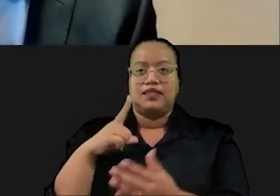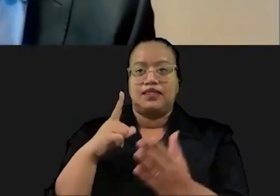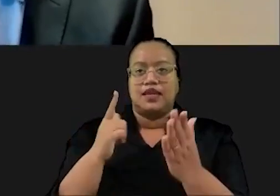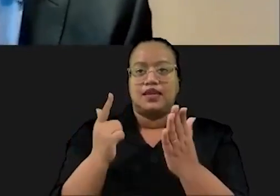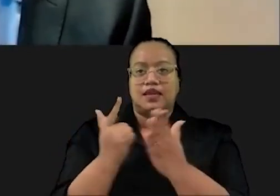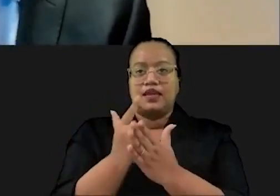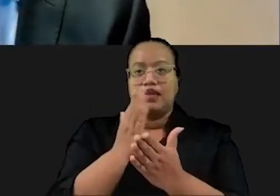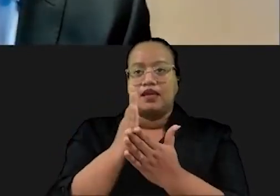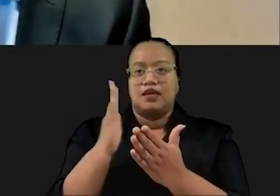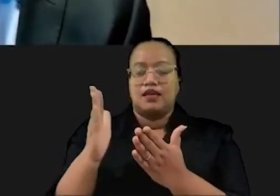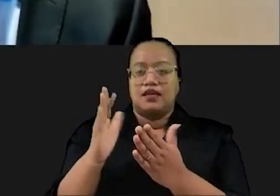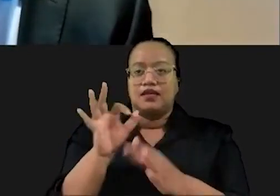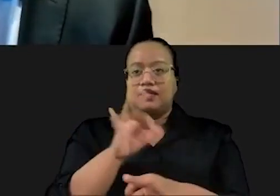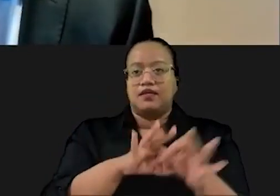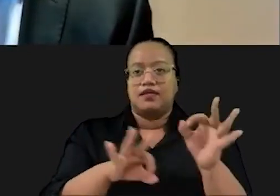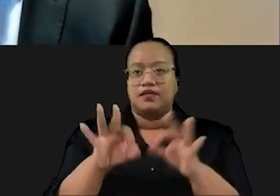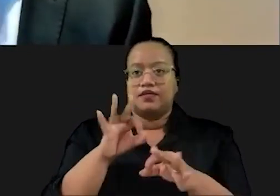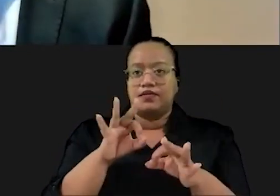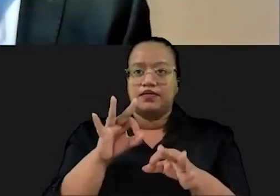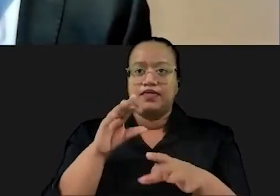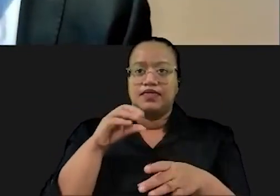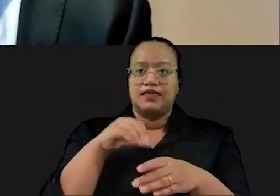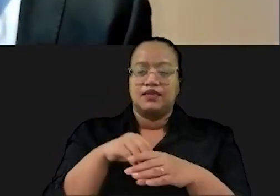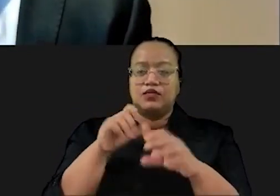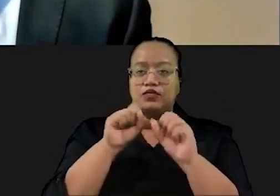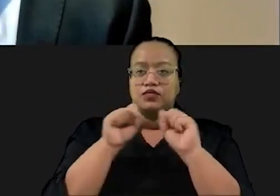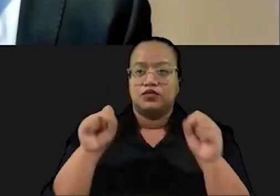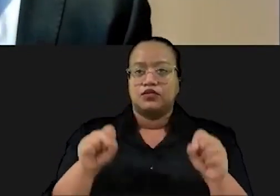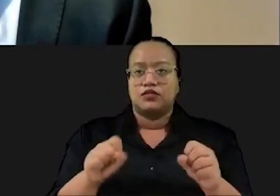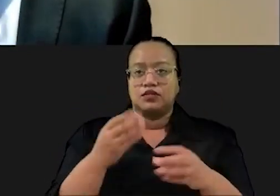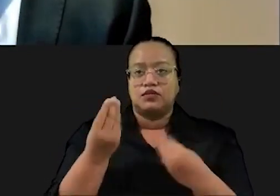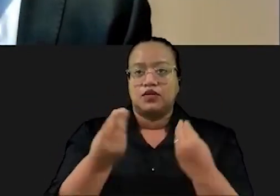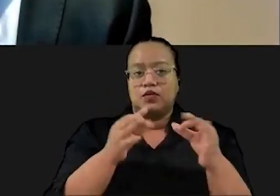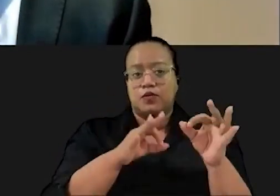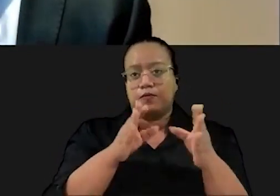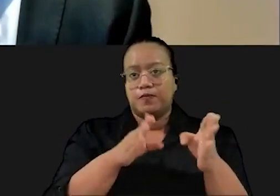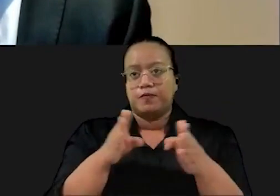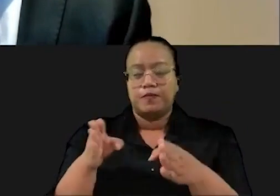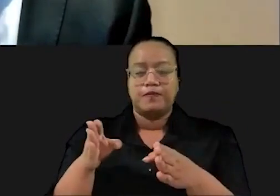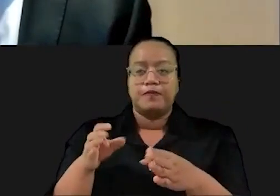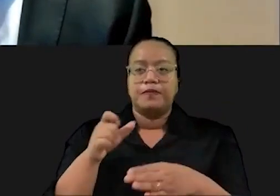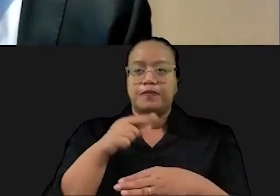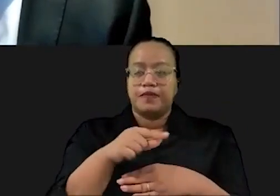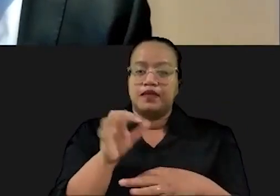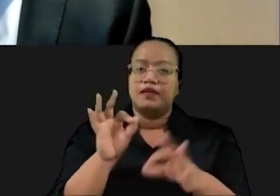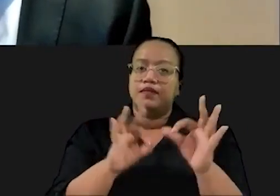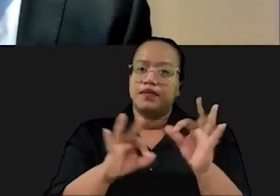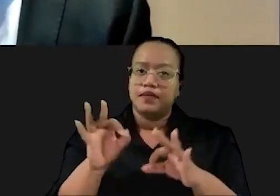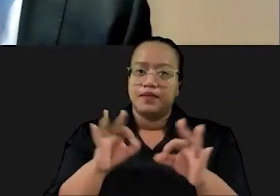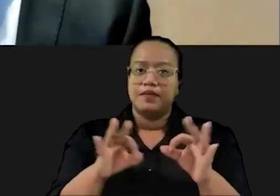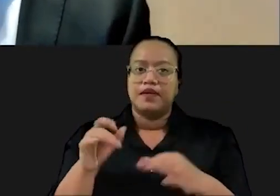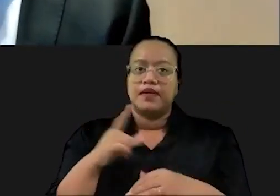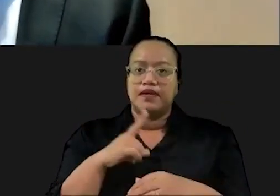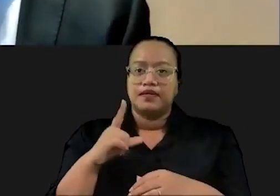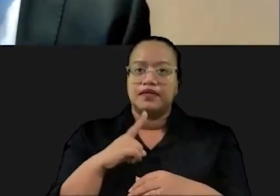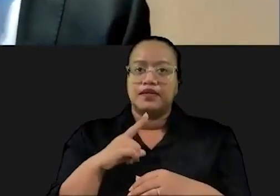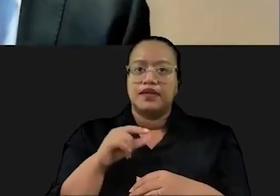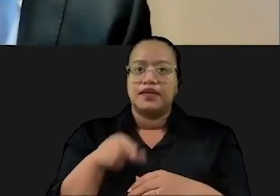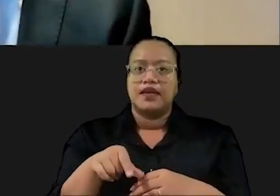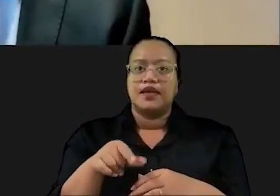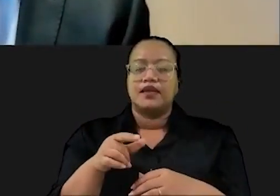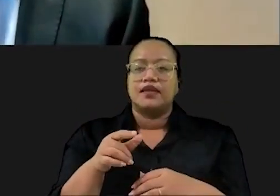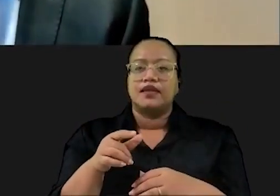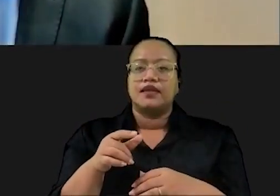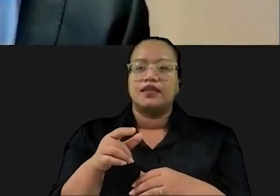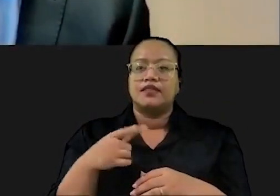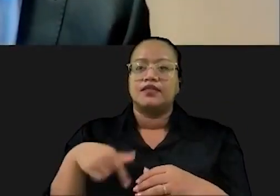procedimentais dentro do sistema. E ela é desenhada de forma assim que ela é compatível com o que a gente costuma fazer aqui na Terceira Região